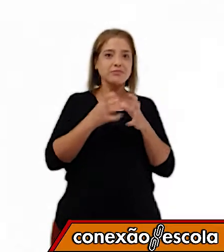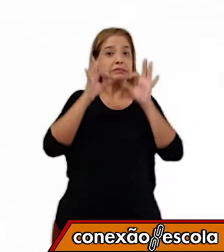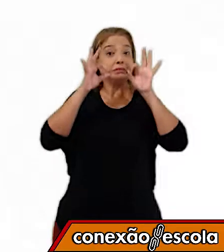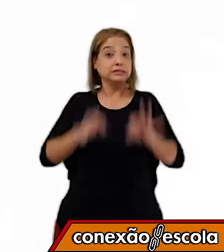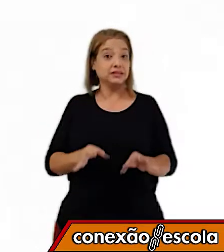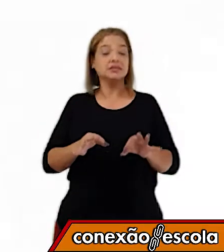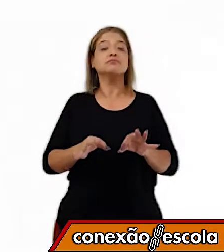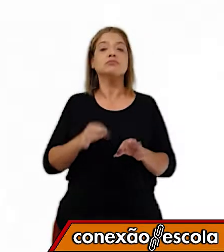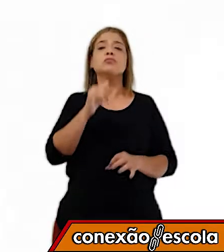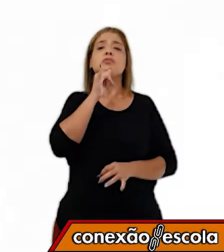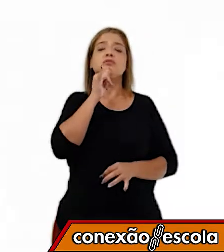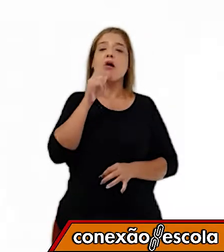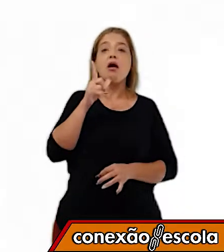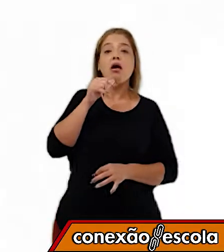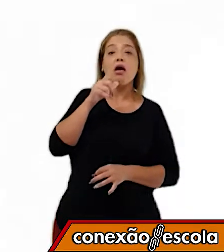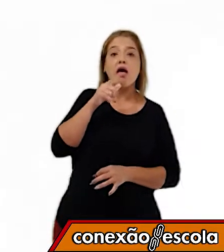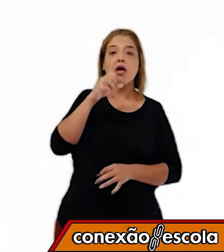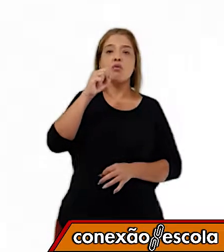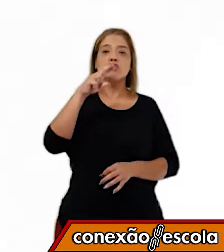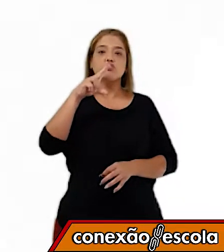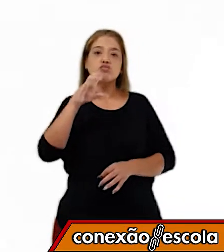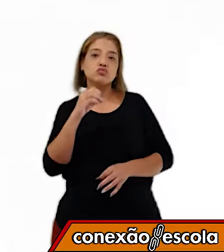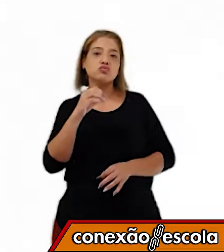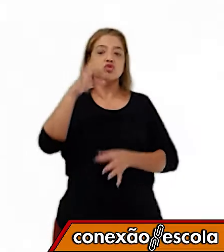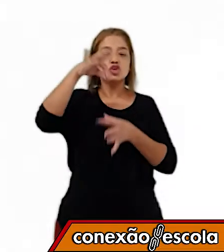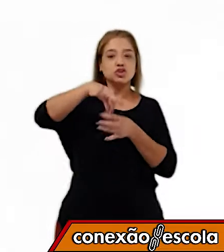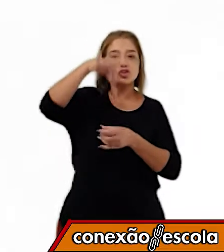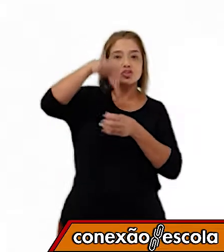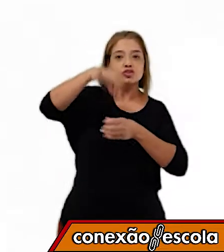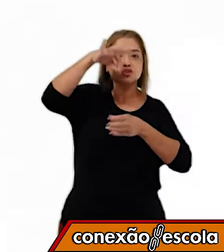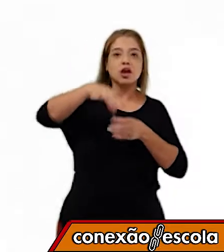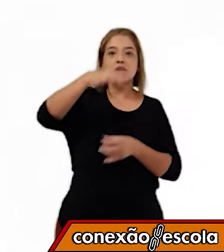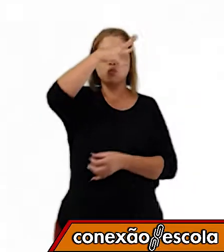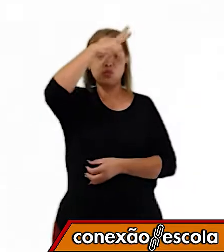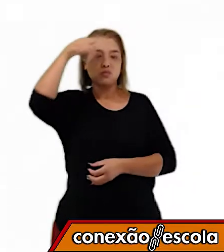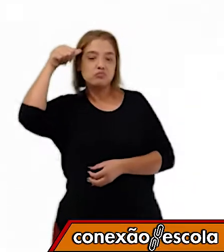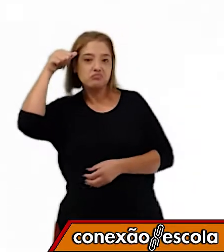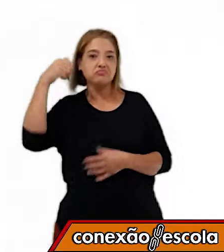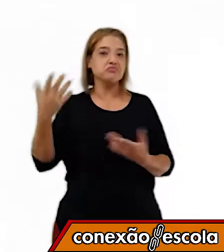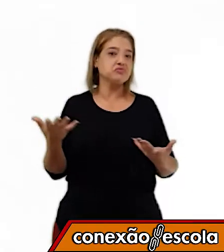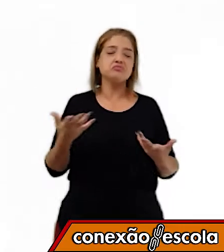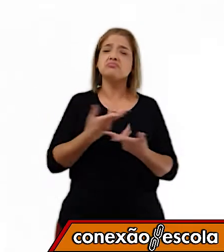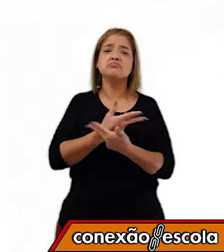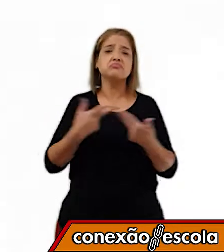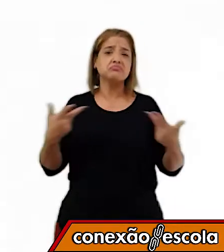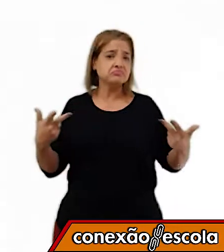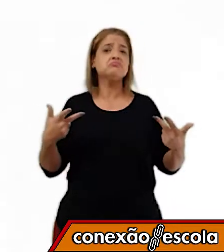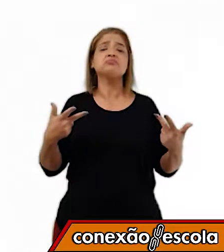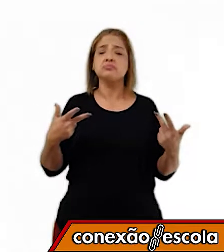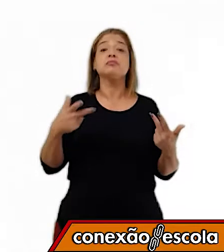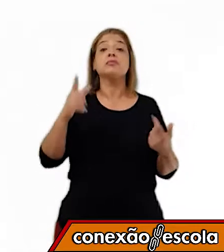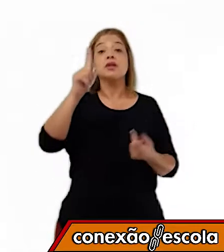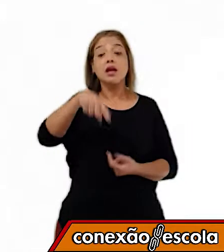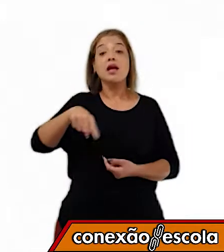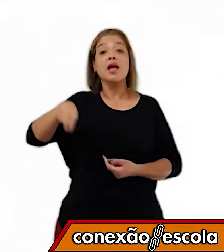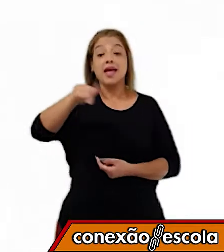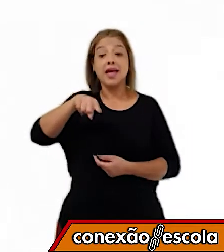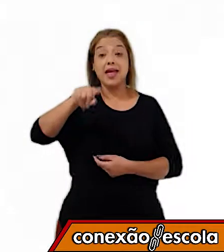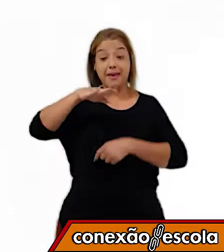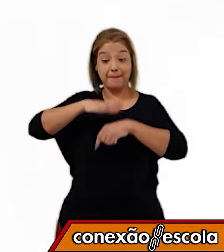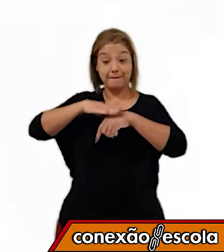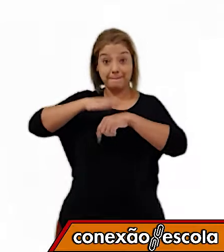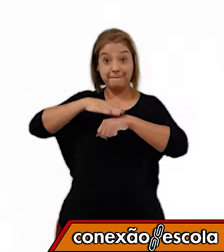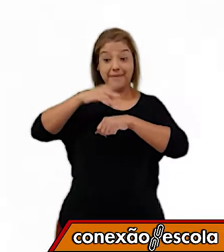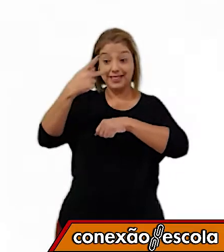da água, do suco, do chá, do refrigerante. Nesse caso, a matéria assume